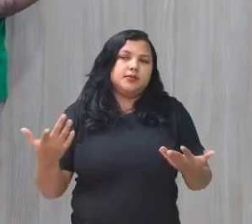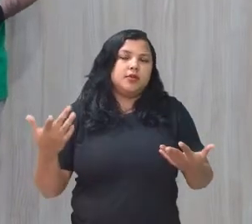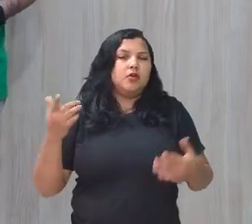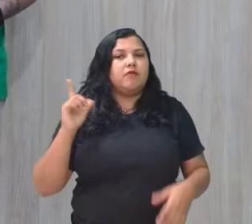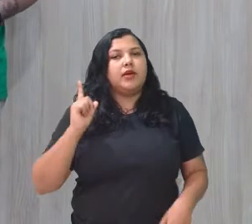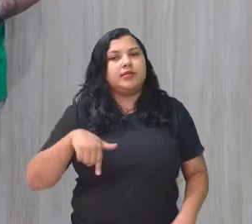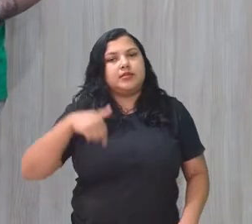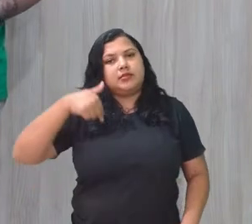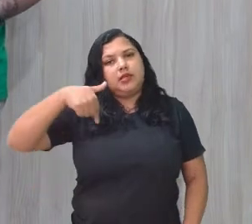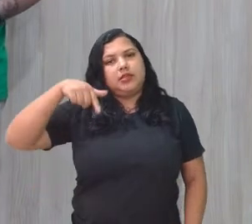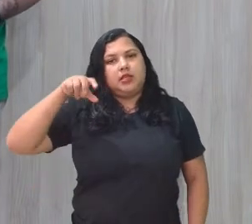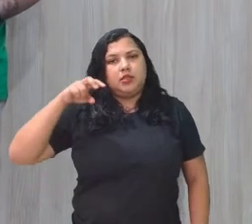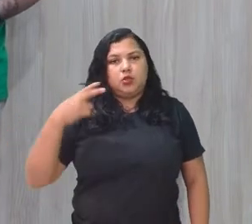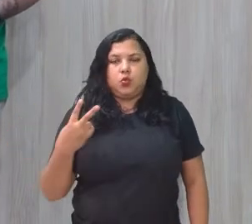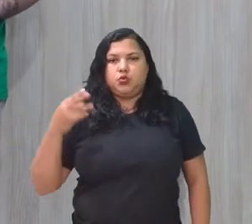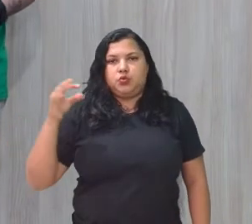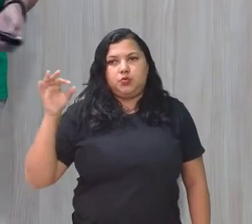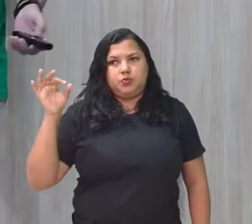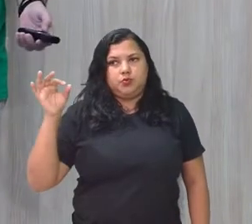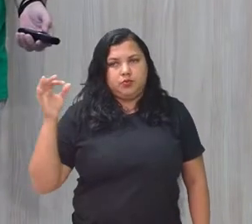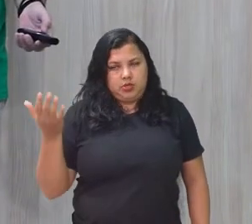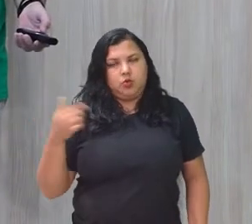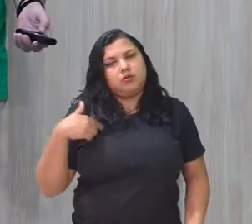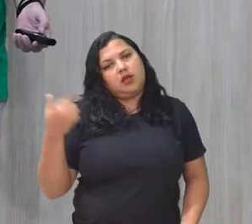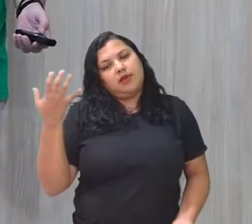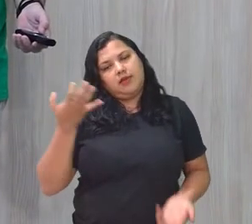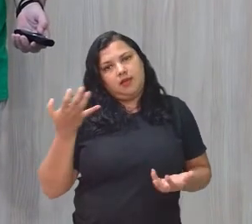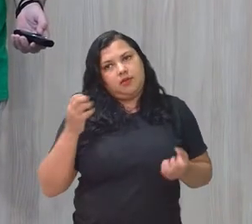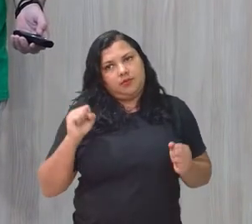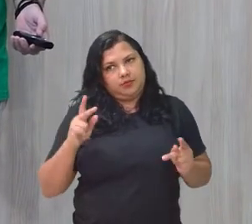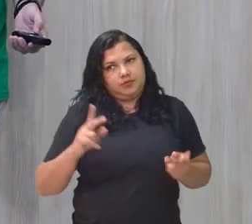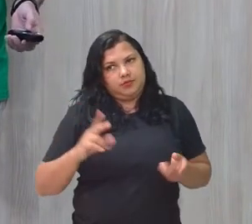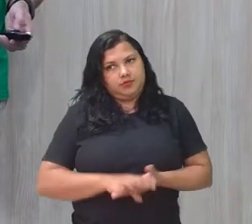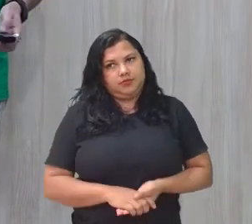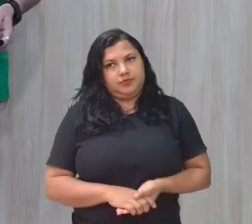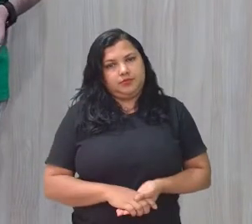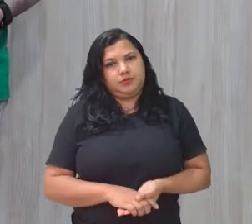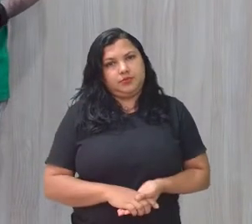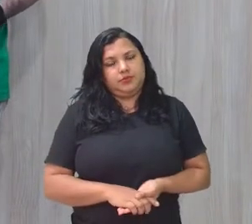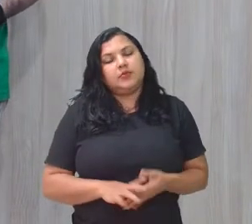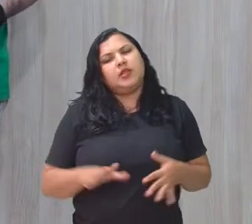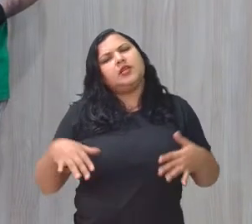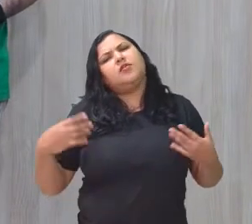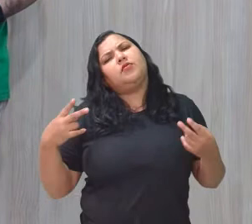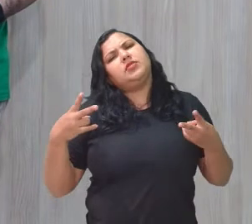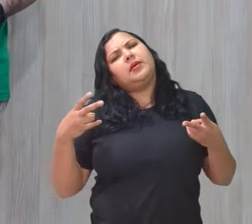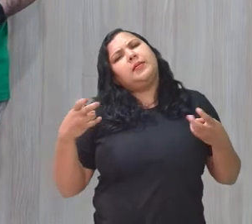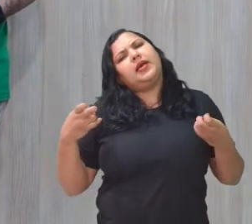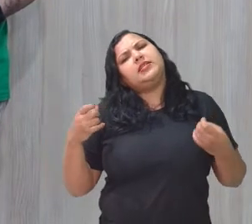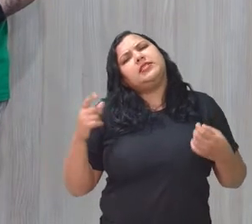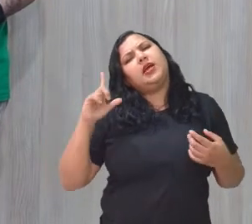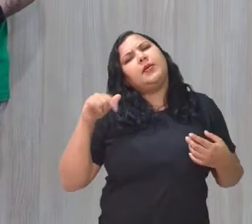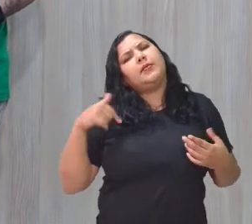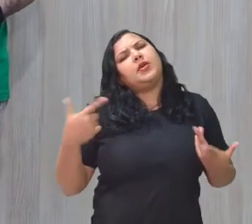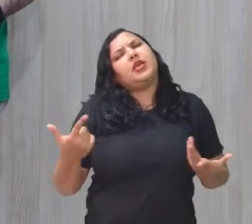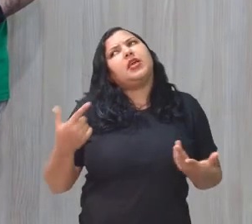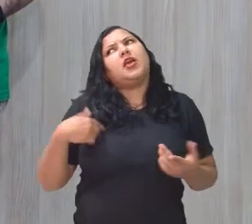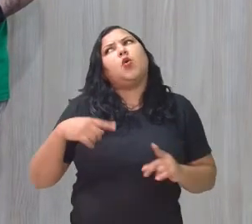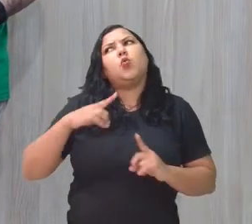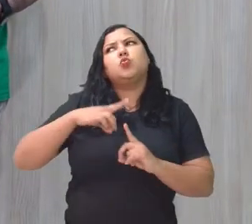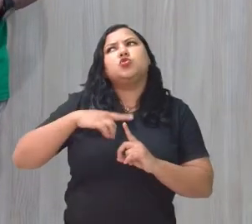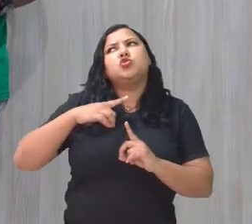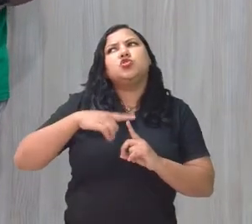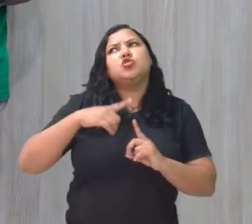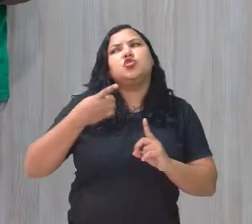os 72 que eu estava imaginando ali, tá certo? Então, percebe que é um tipo de cálculo que a gente